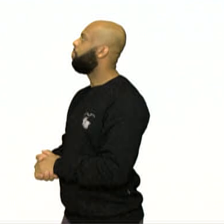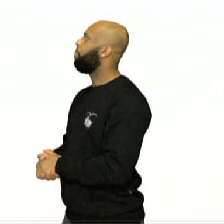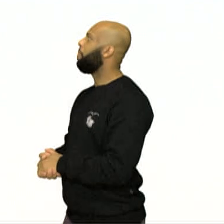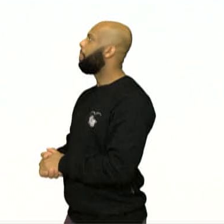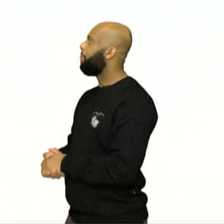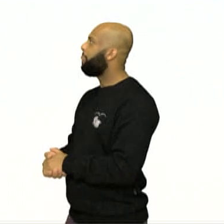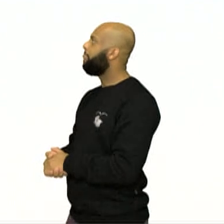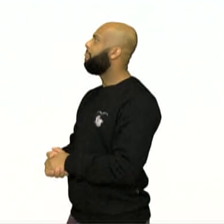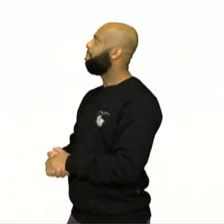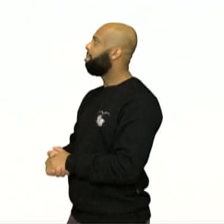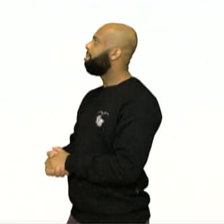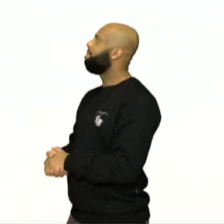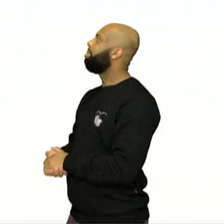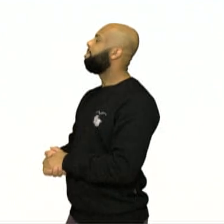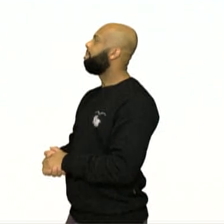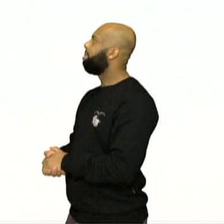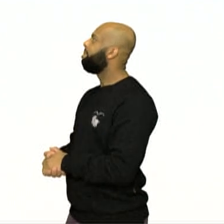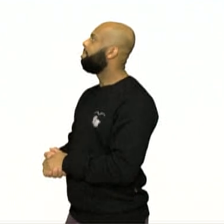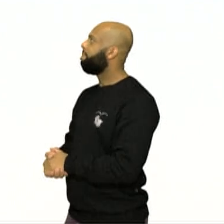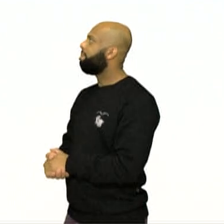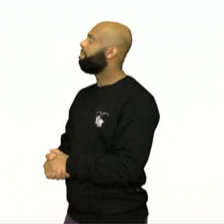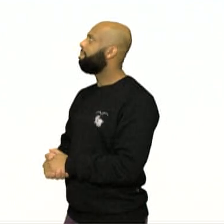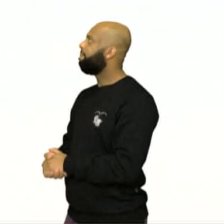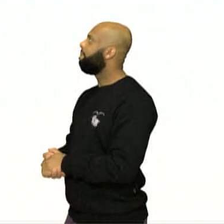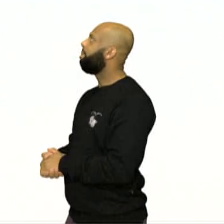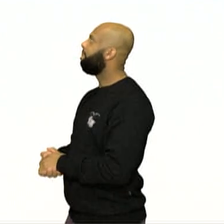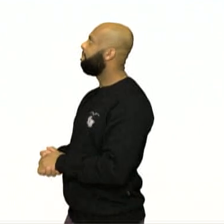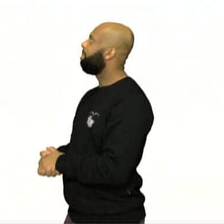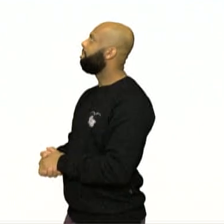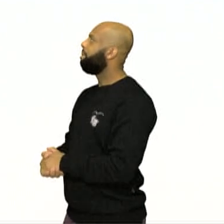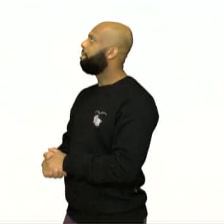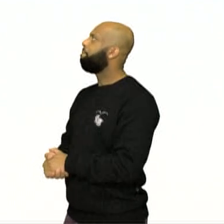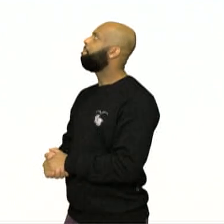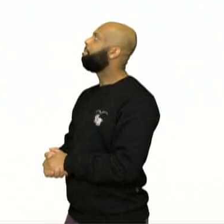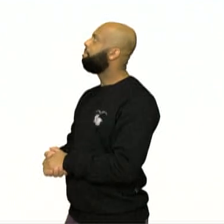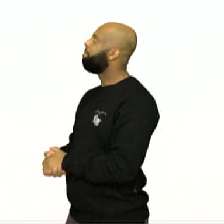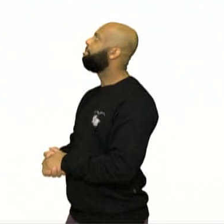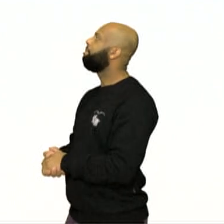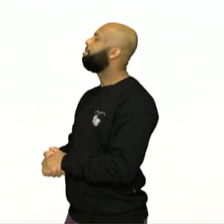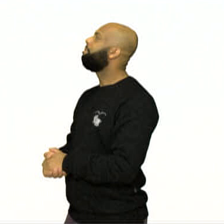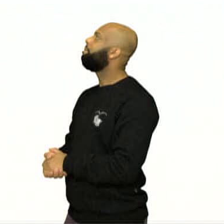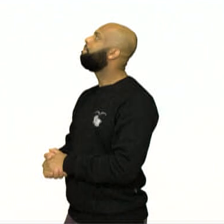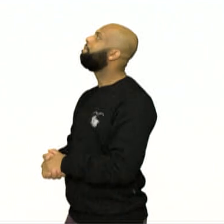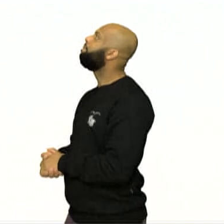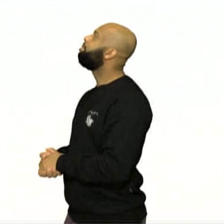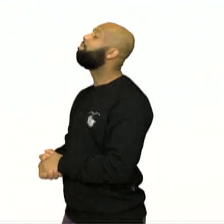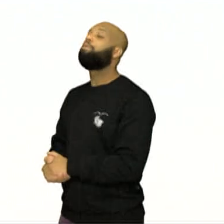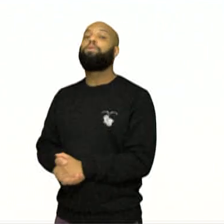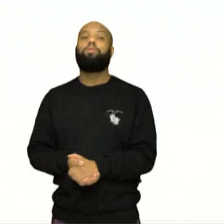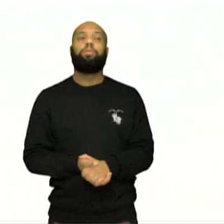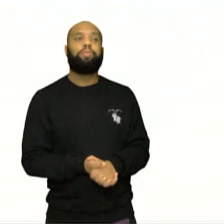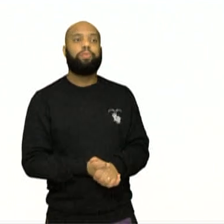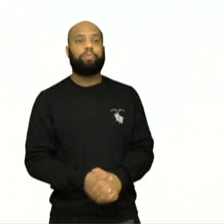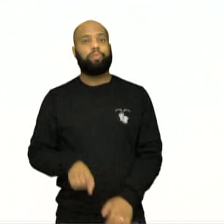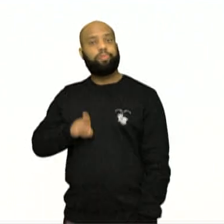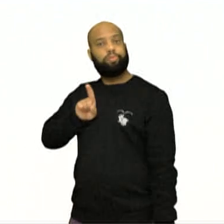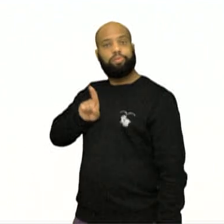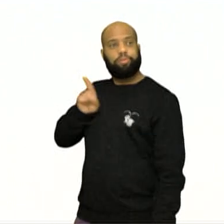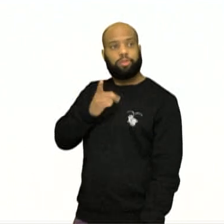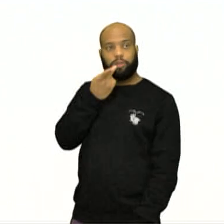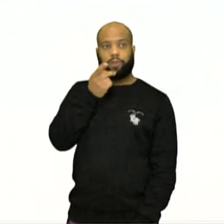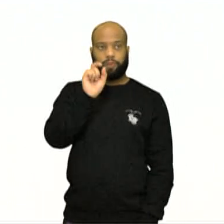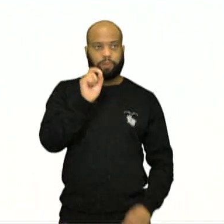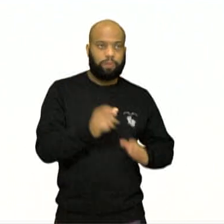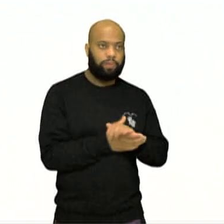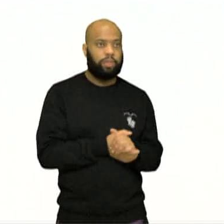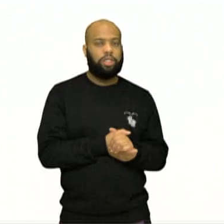put water on their gardens, so it freezes and then they have their ice rink. Aqui está falando que